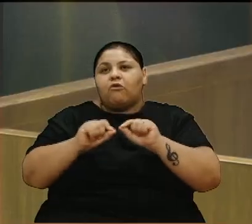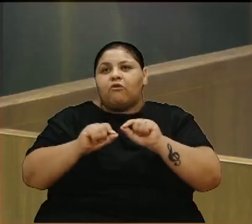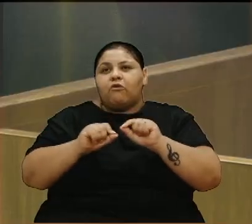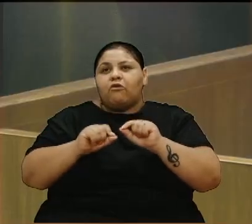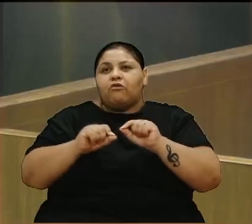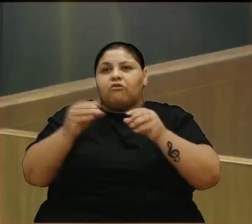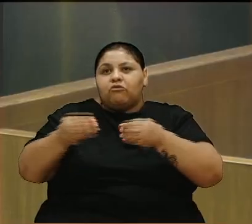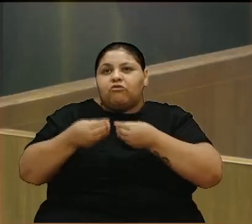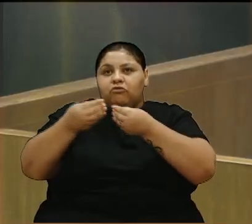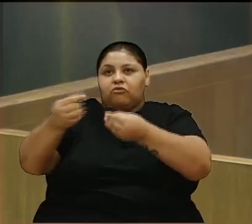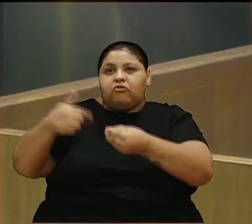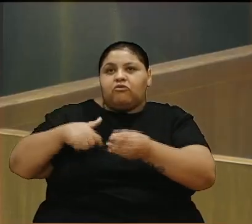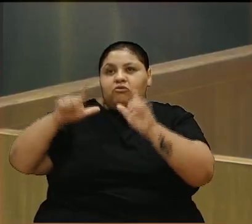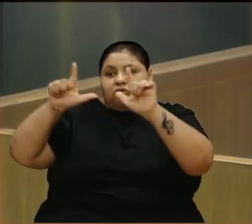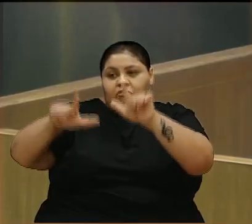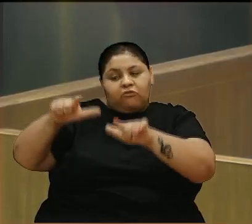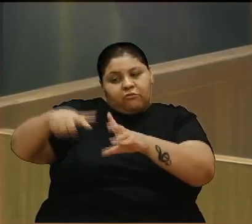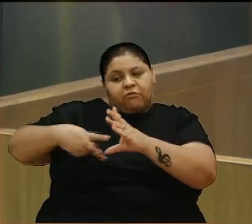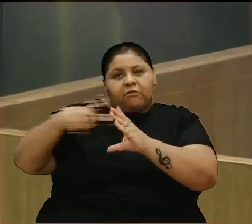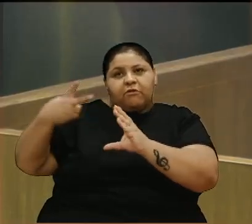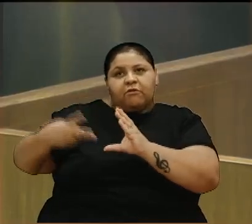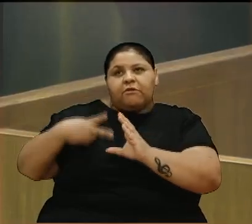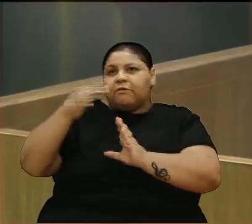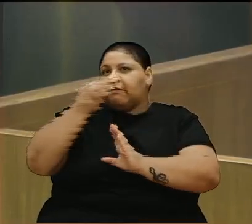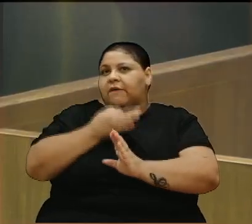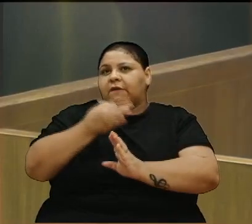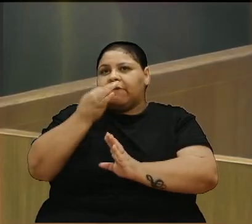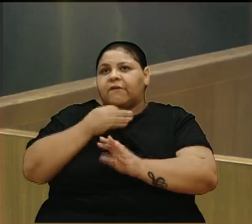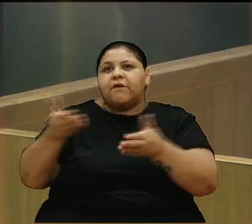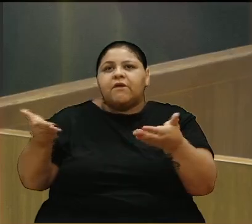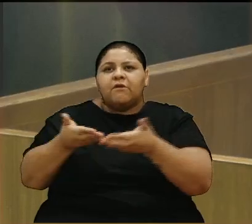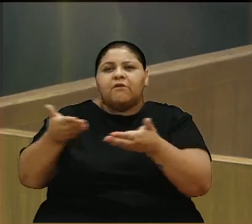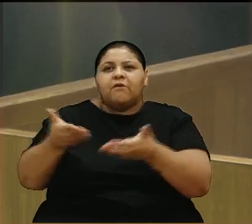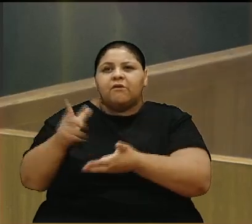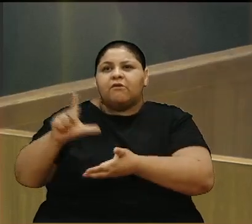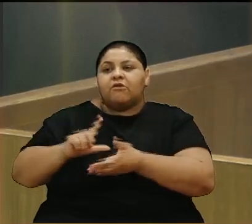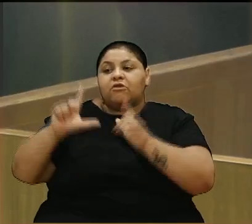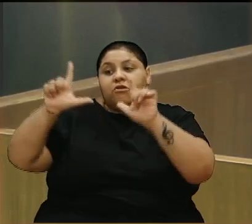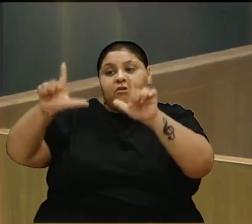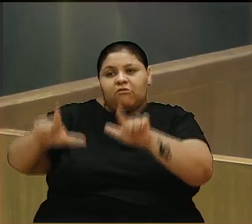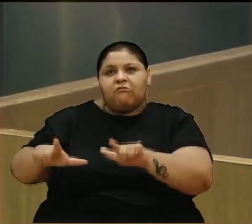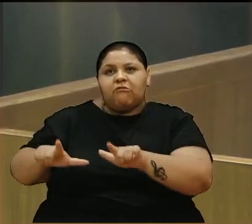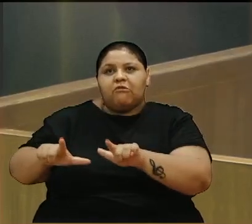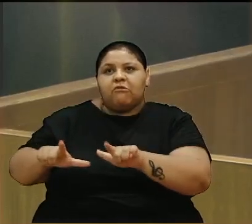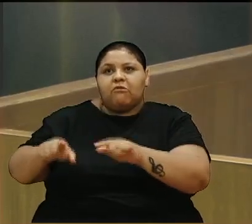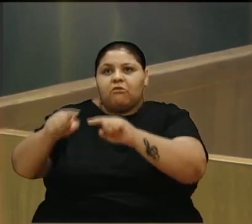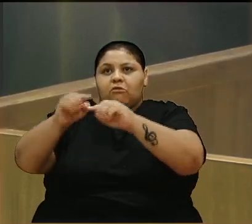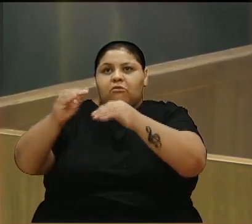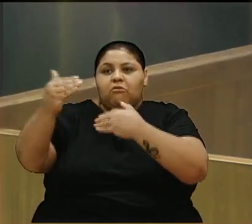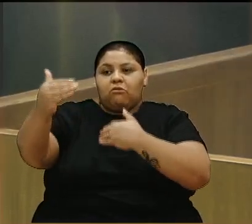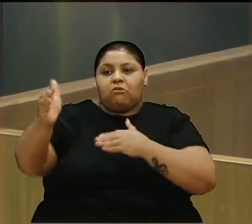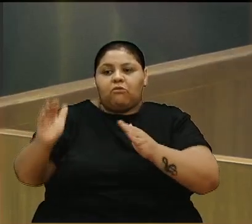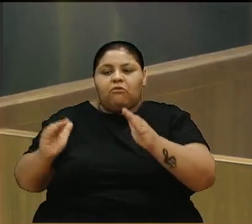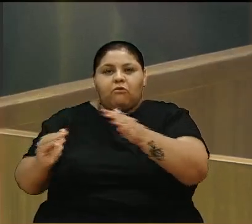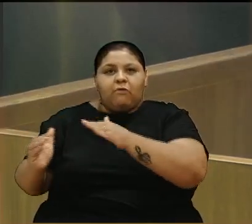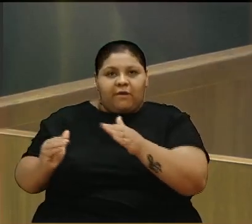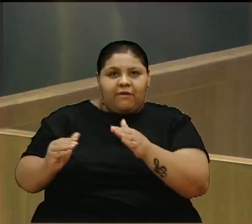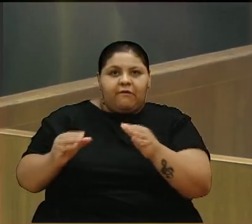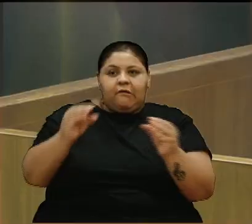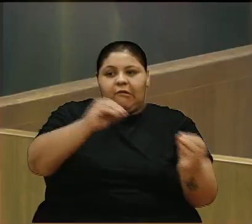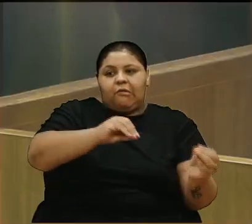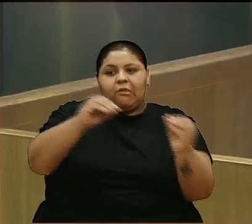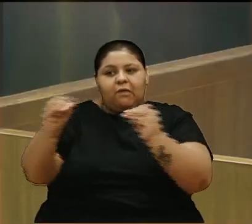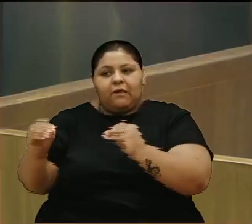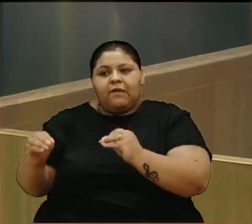suas, o meu gabinete aqui na Câmara de Vereadores de Caxias já tem um espaço, uma caixa para receber, para que a gente possa encaminhar para